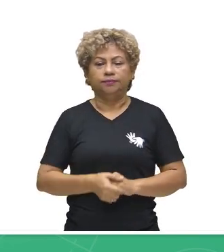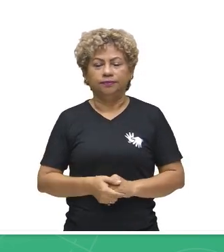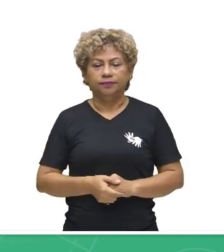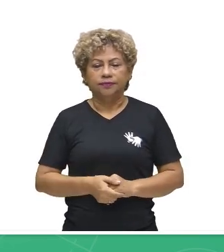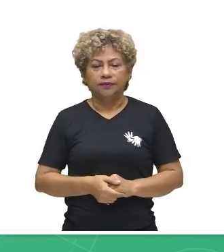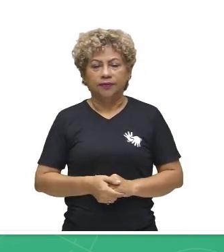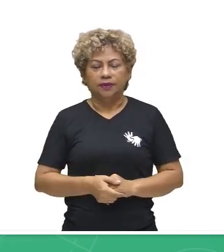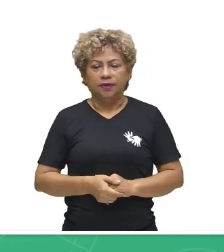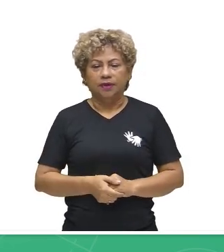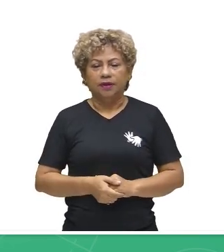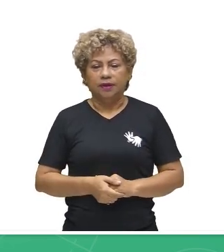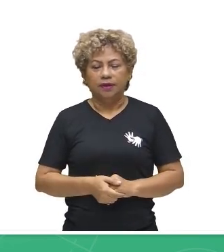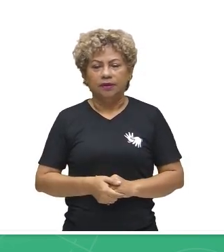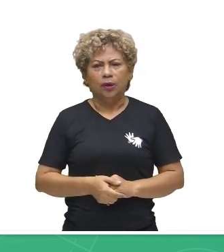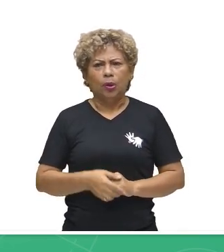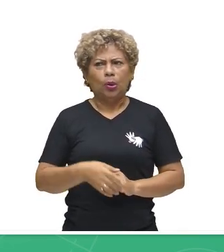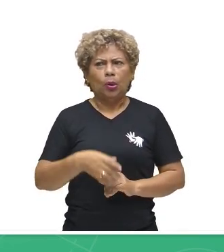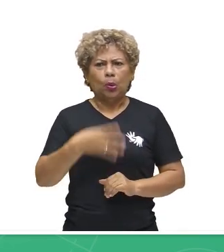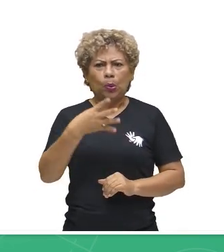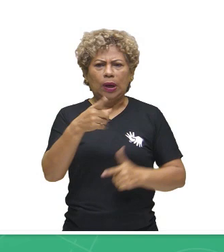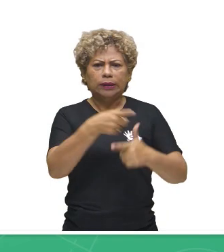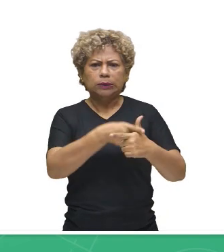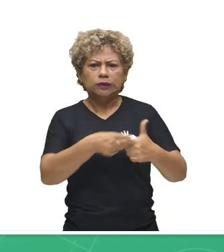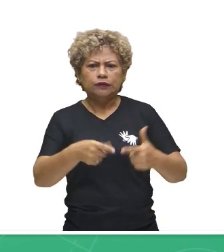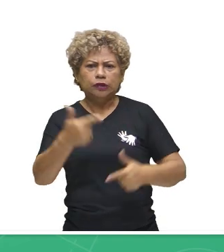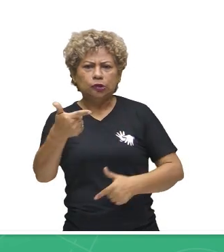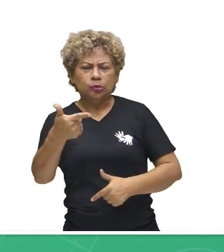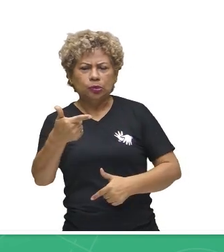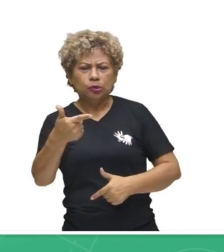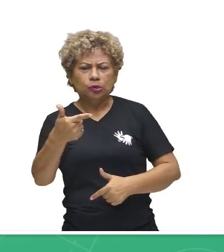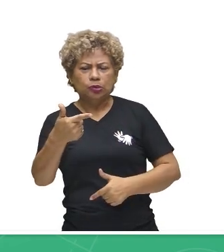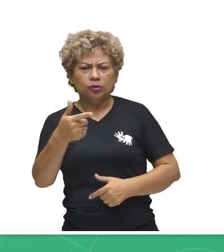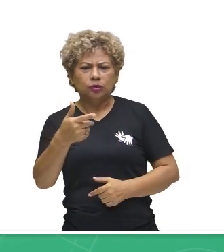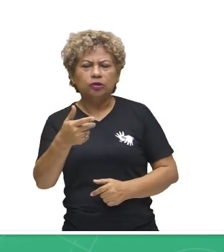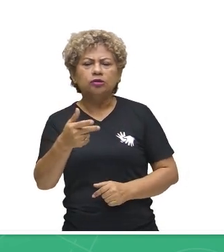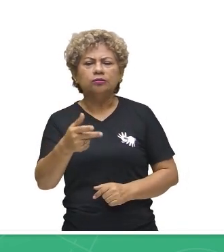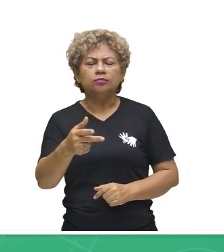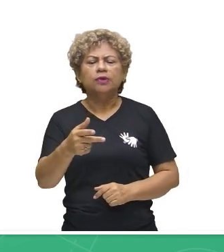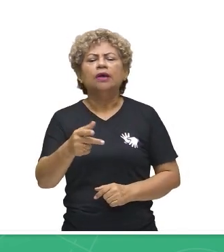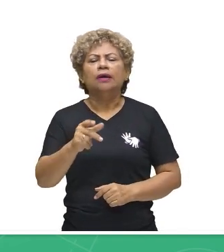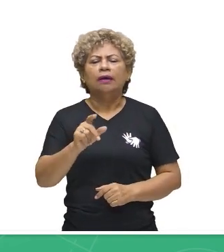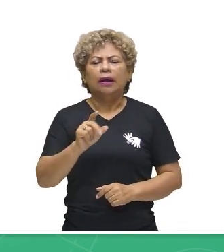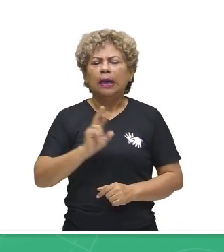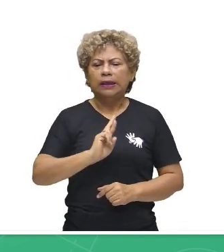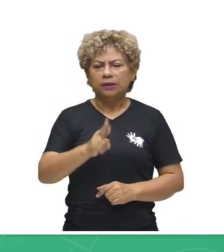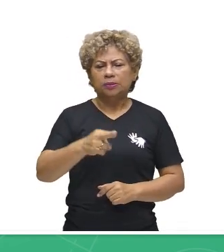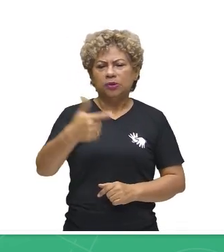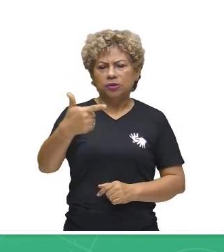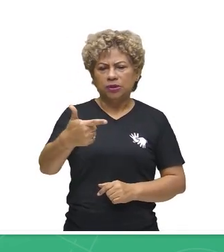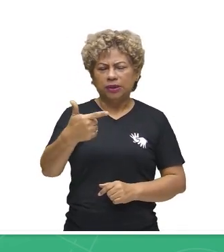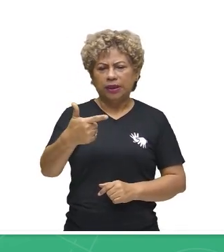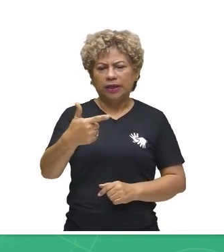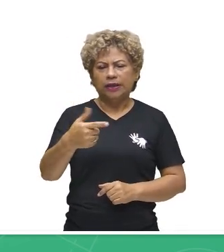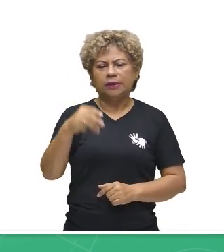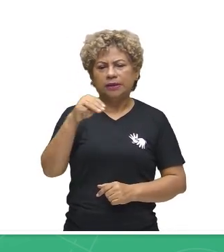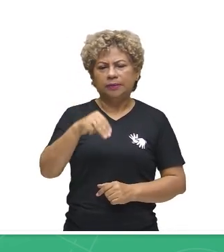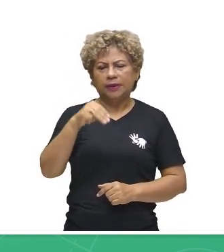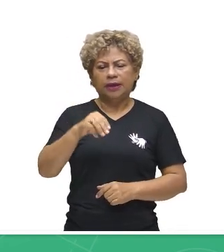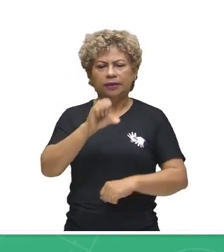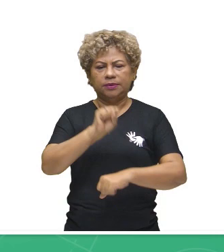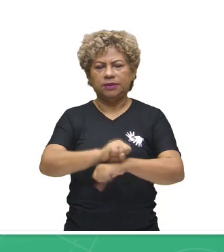4 dividido por 2 dá 2. A velocidade é 2 metros por segundo. Agora, pela